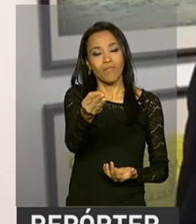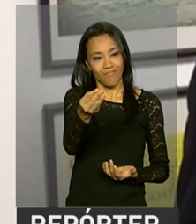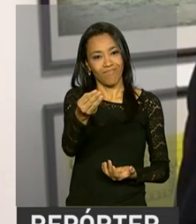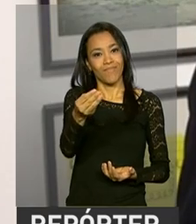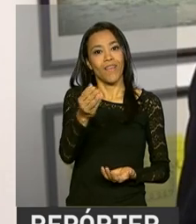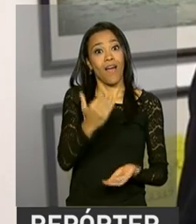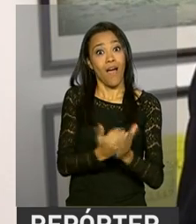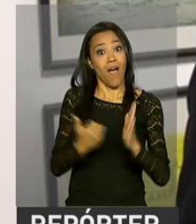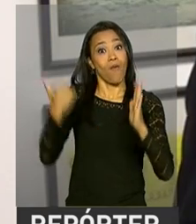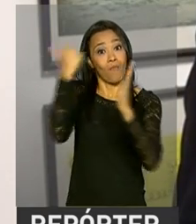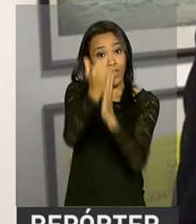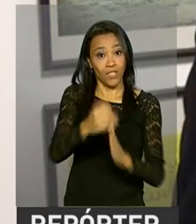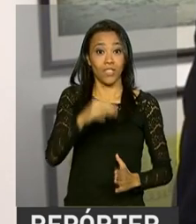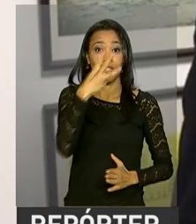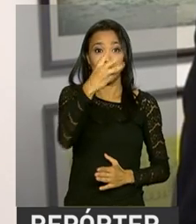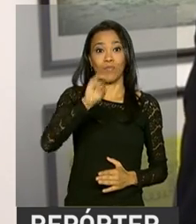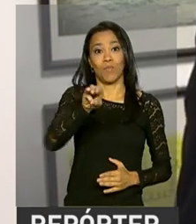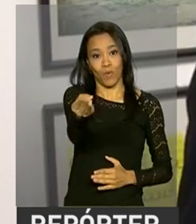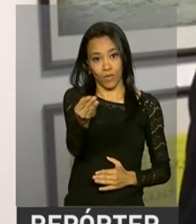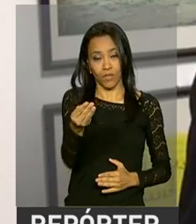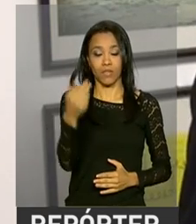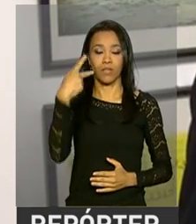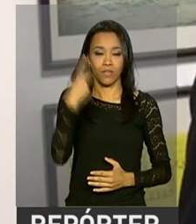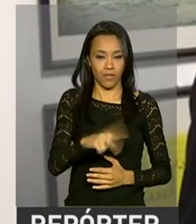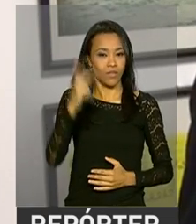anuais cheguem a 3 milhões. De São